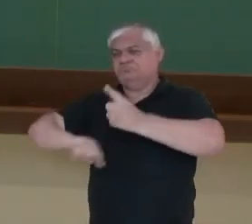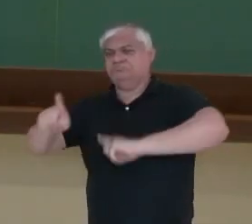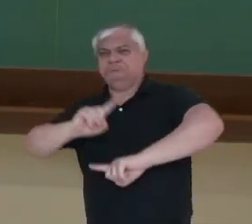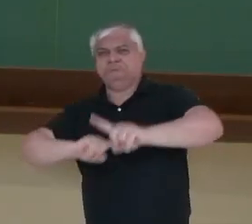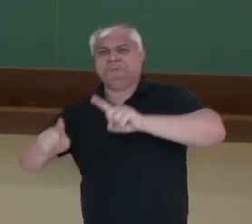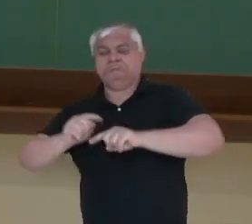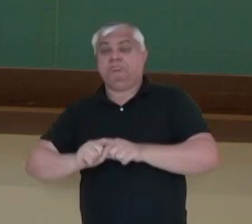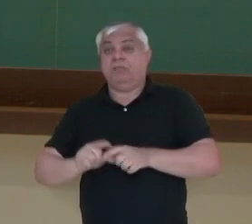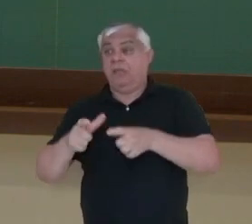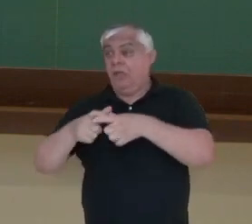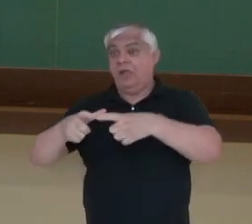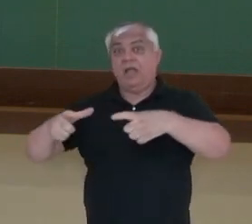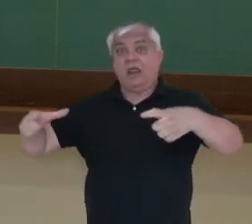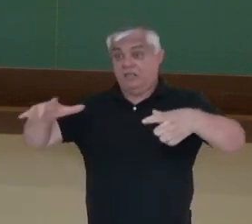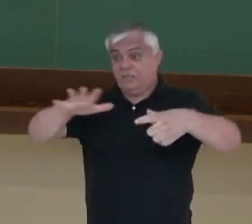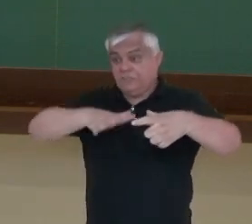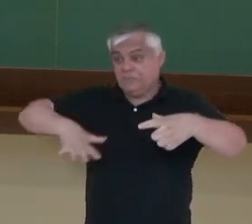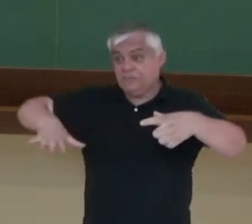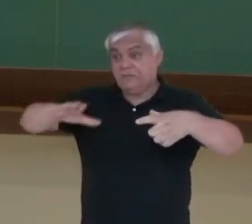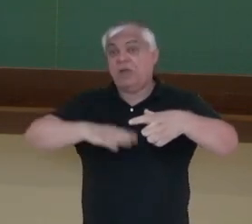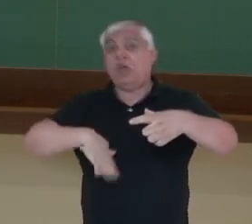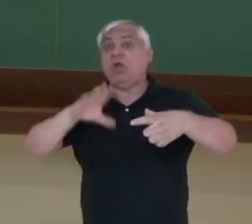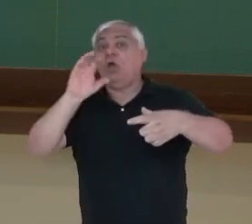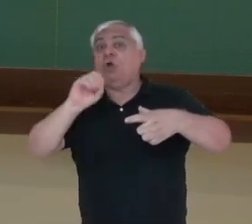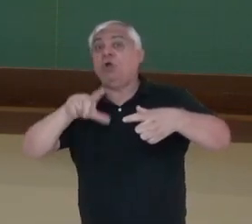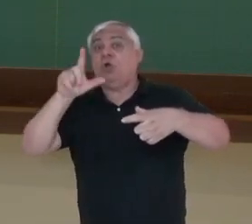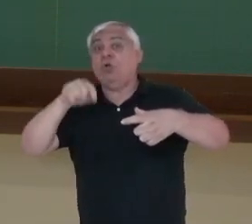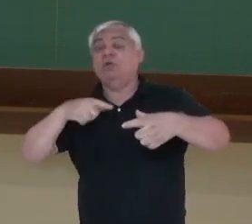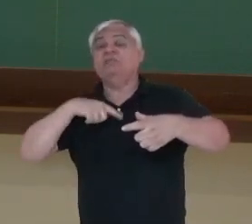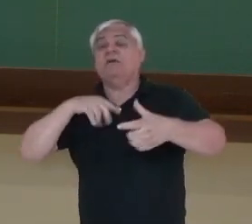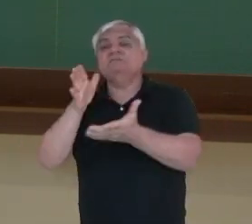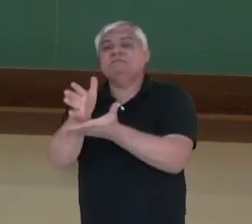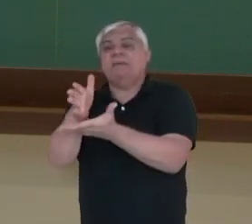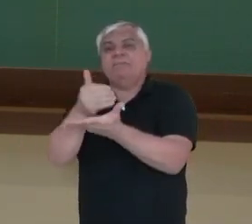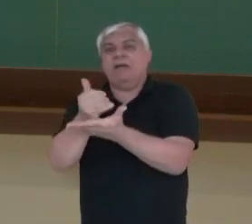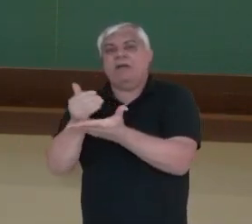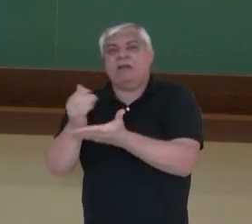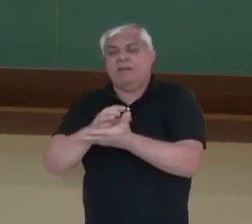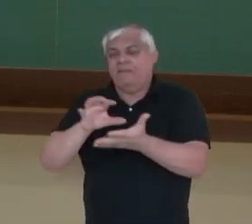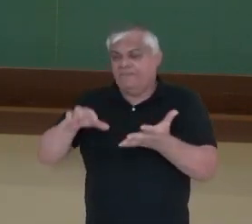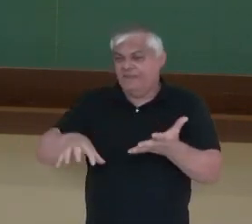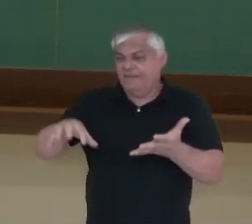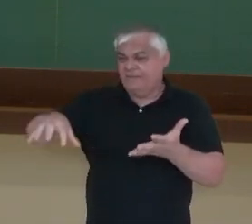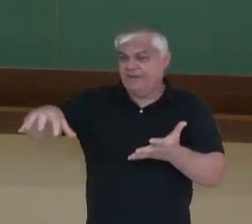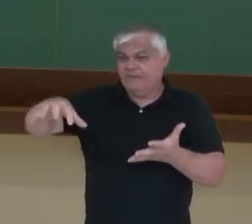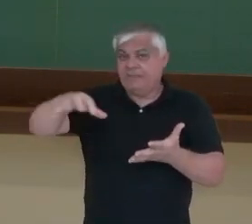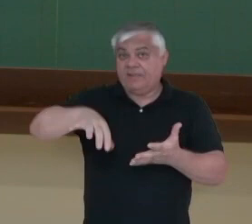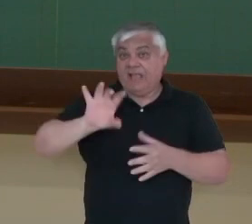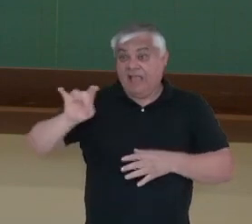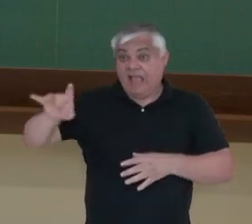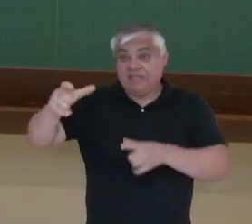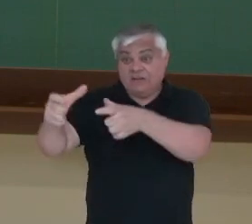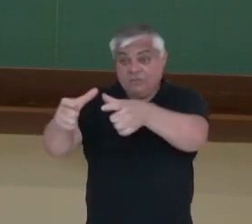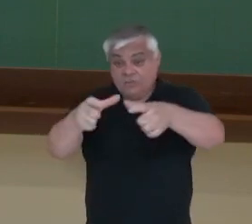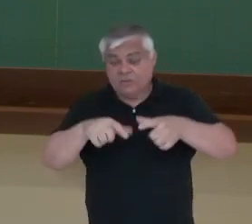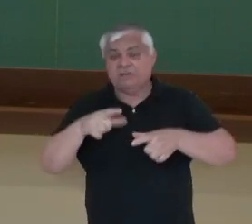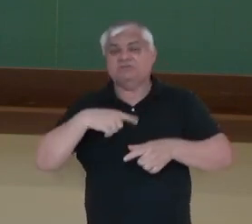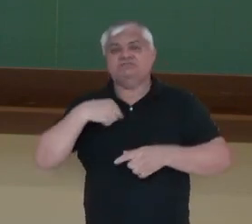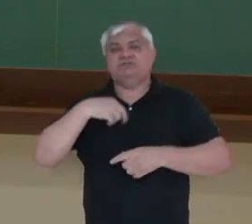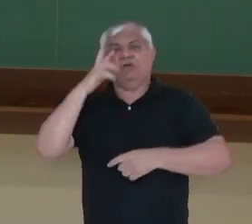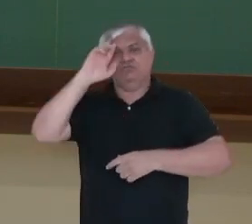enorme, então ele foi dividido e existia dentro de cada uma dessas divisões um chefe que organizava